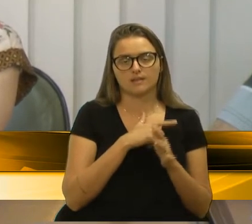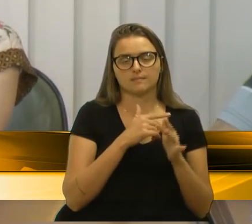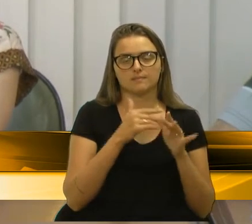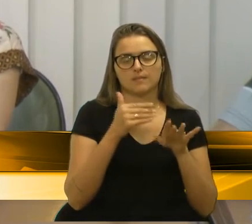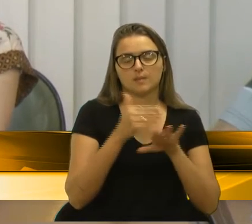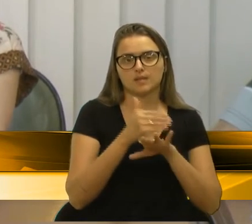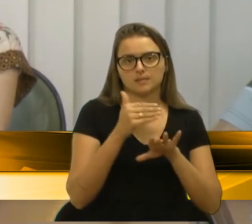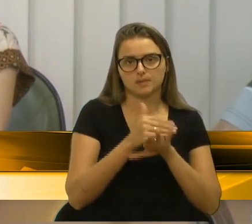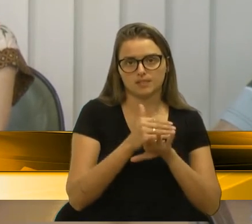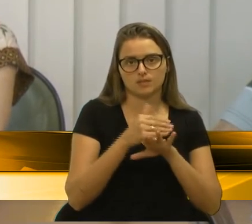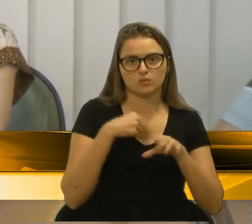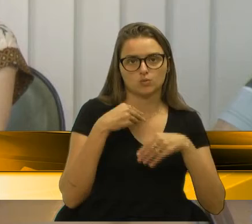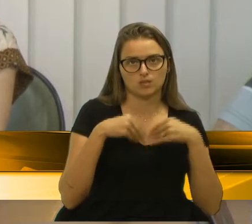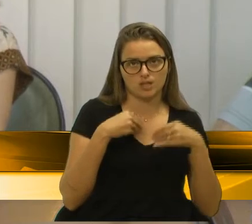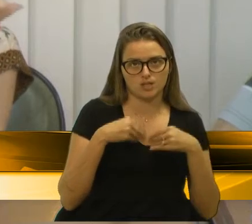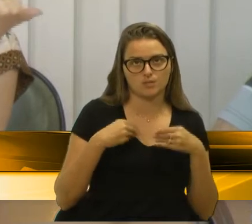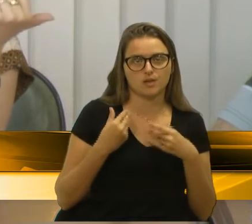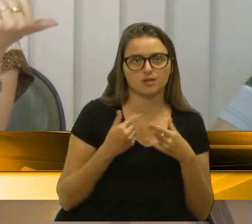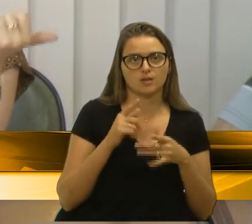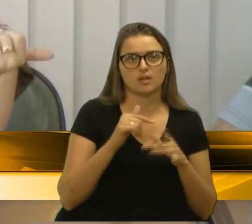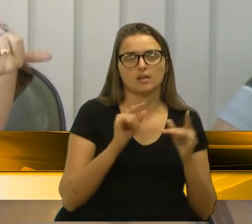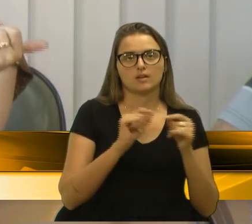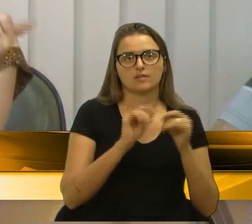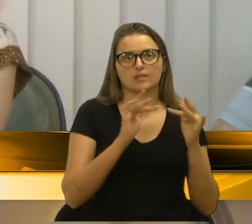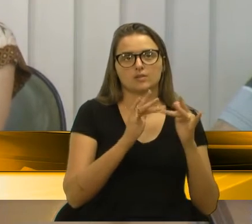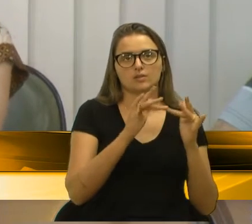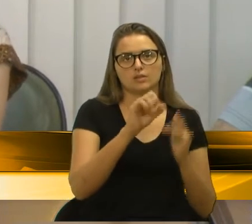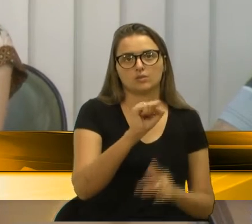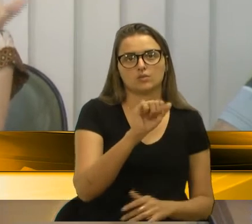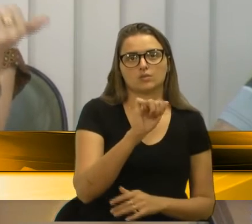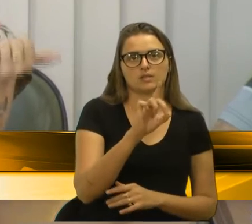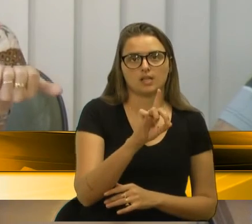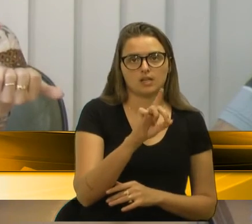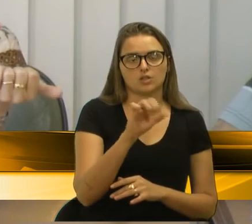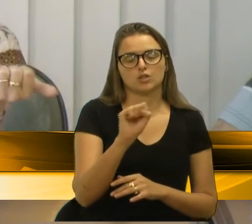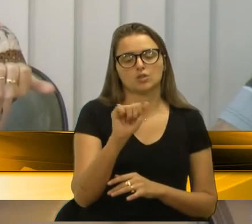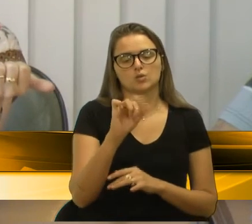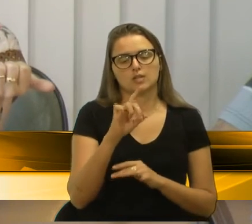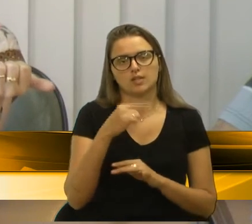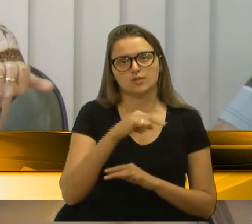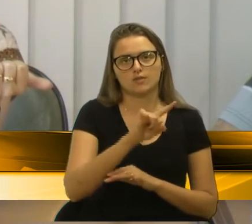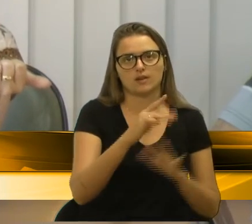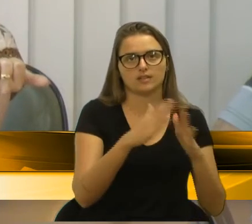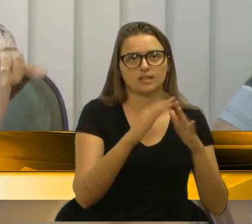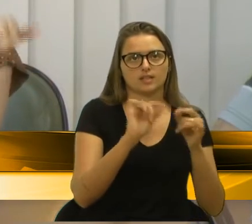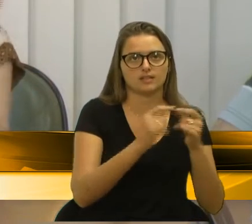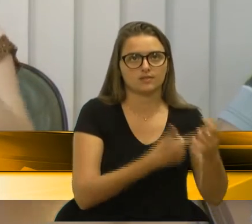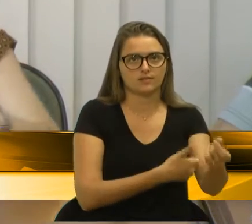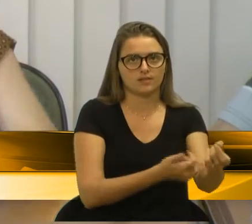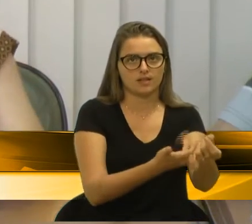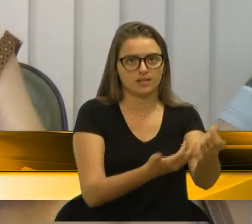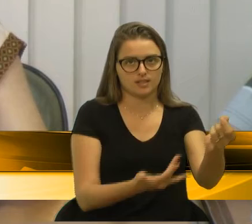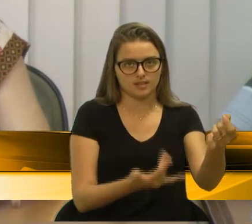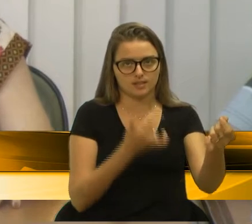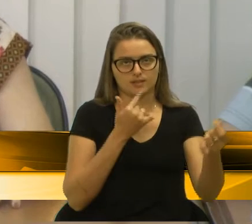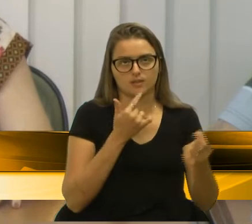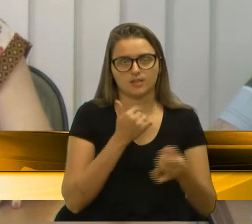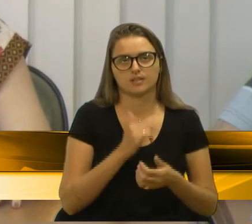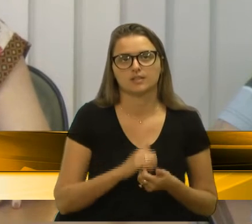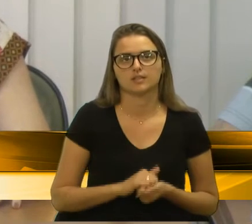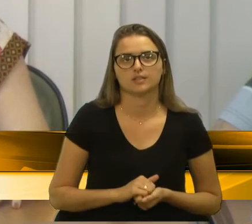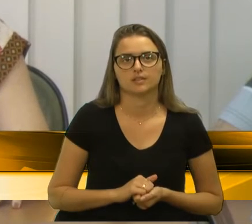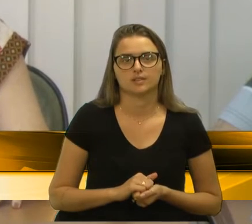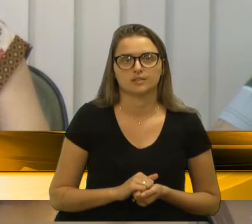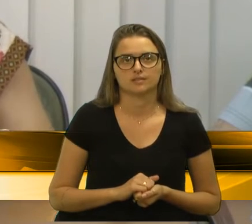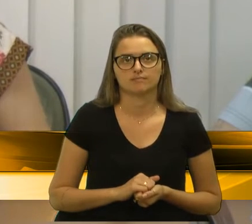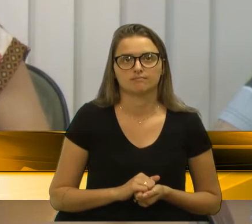a vigilância epidemiológica entra em contato com o SAD e o SAD faz a coleta. Tá?